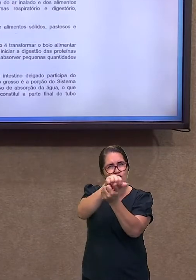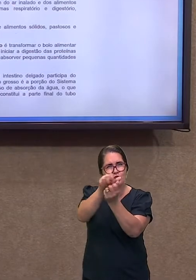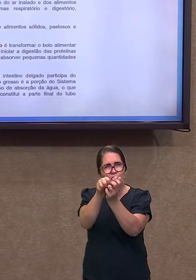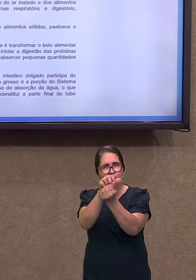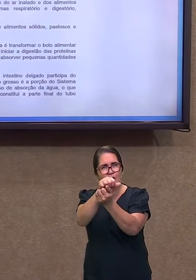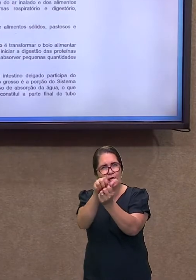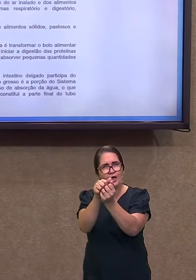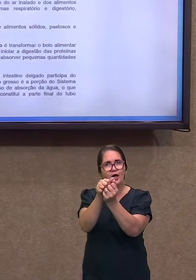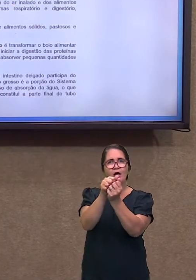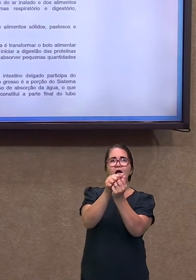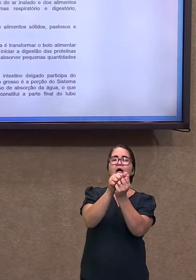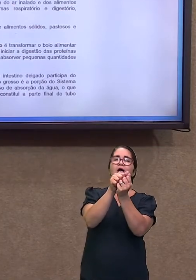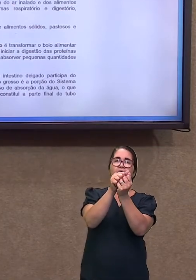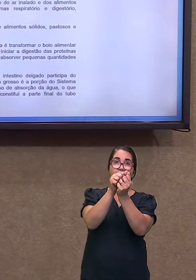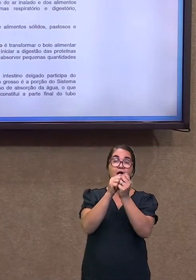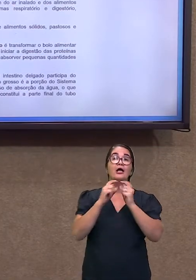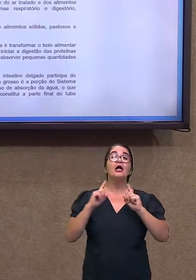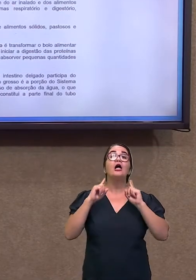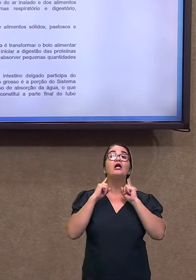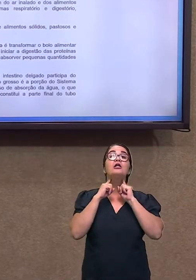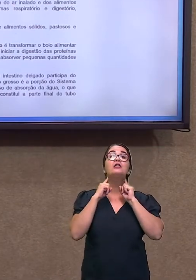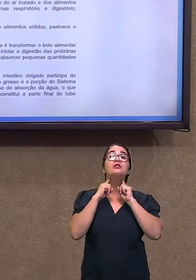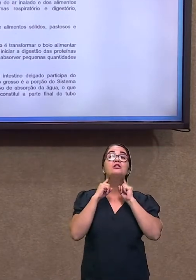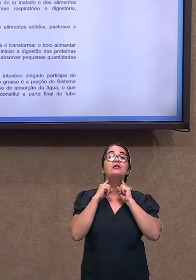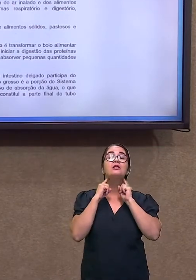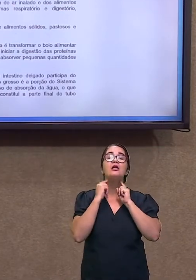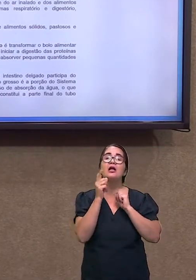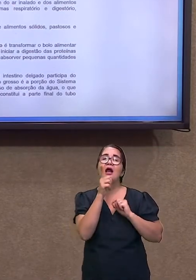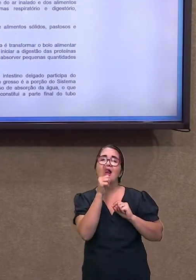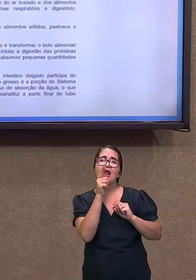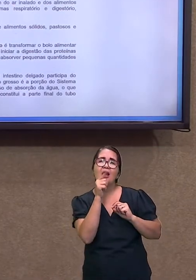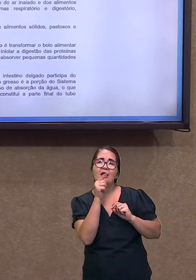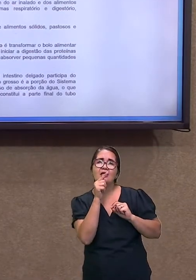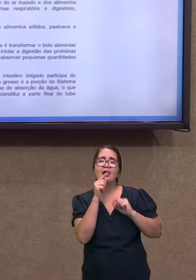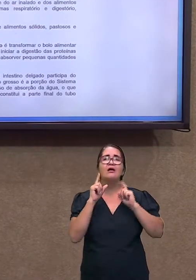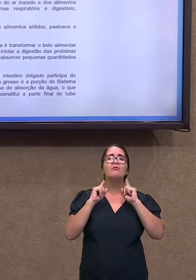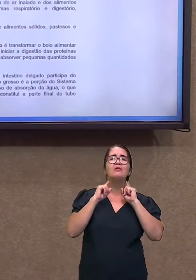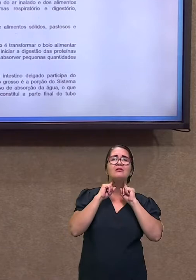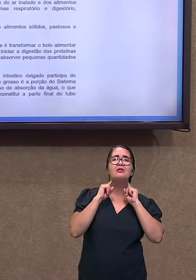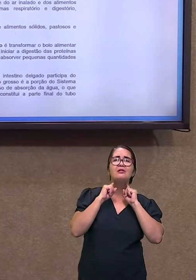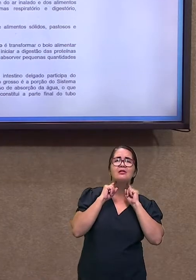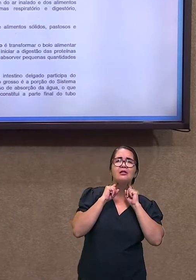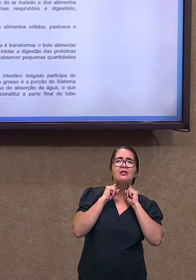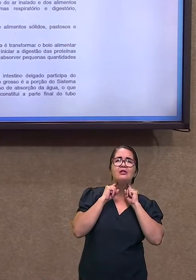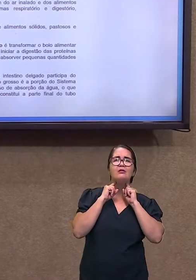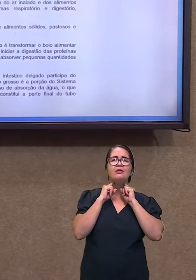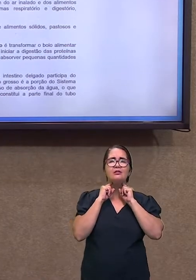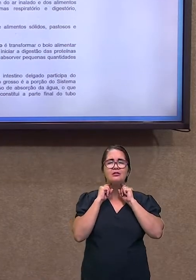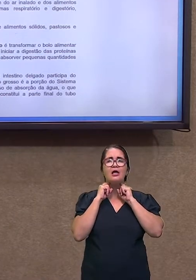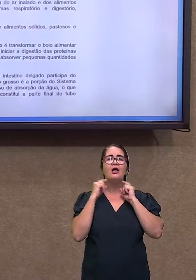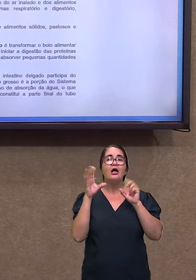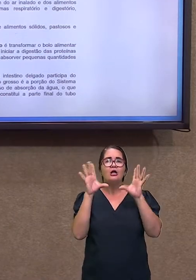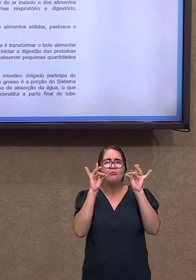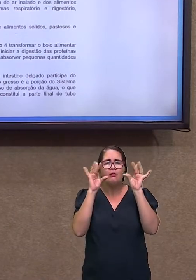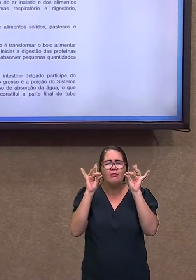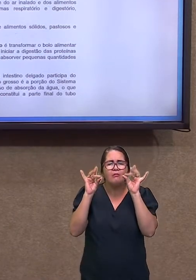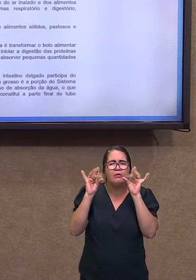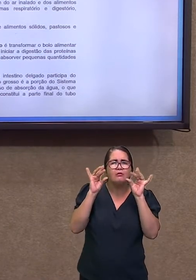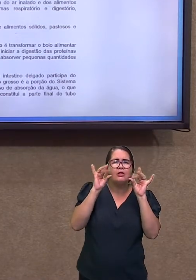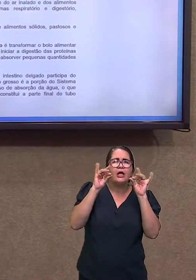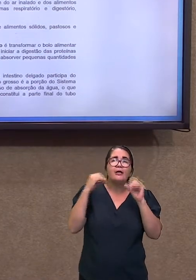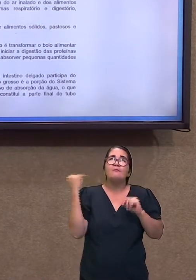as glândulas que vão liberar a saliva, que também tem importante